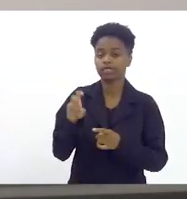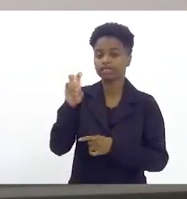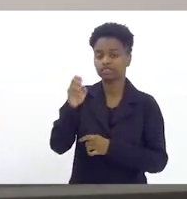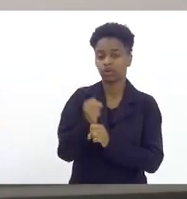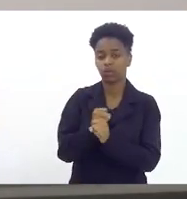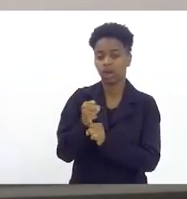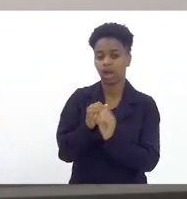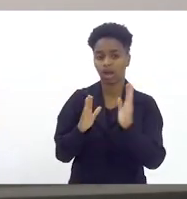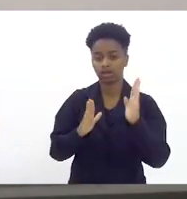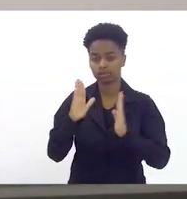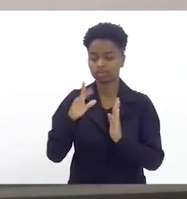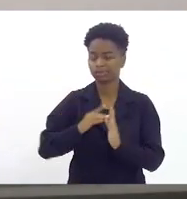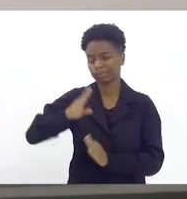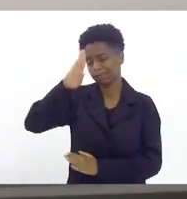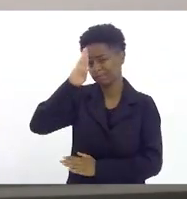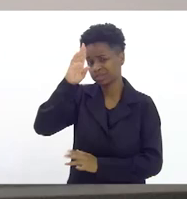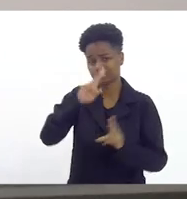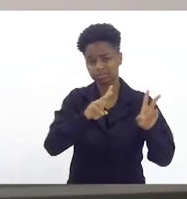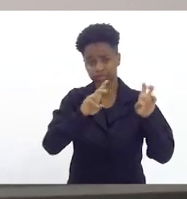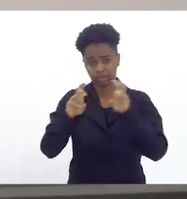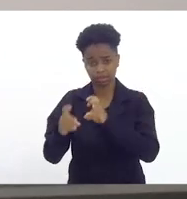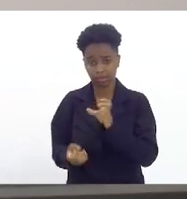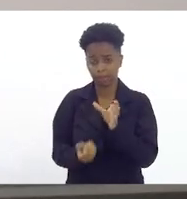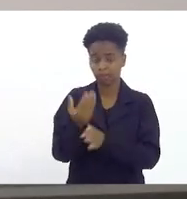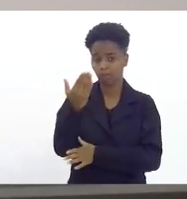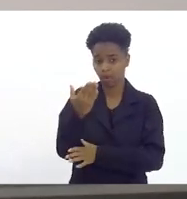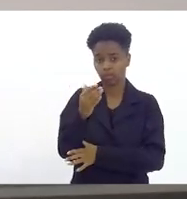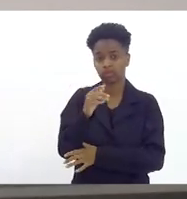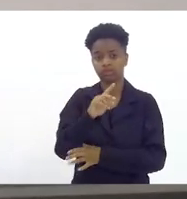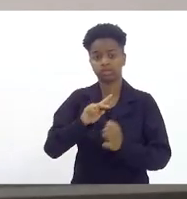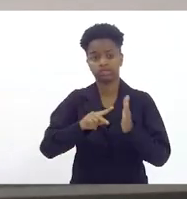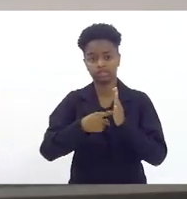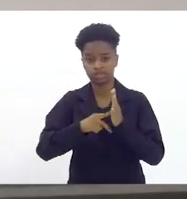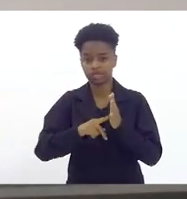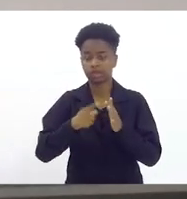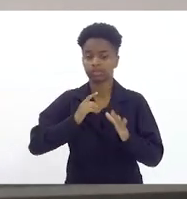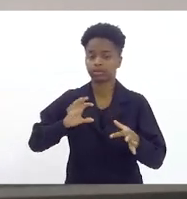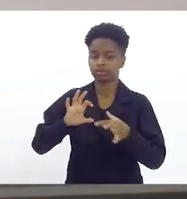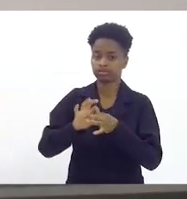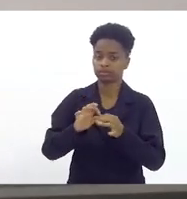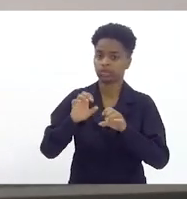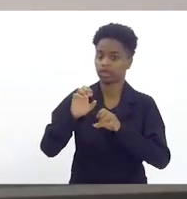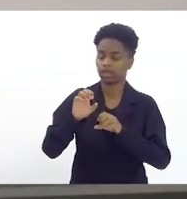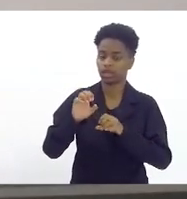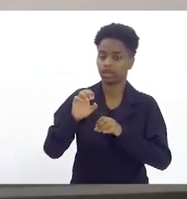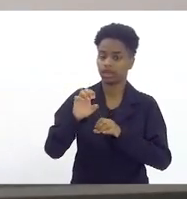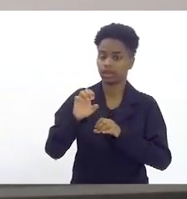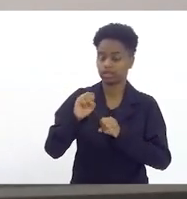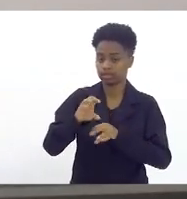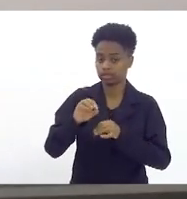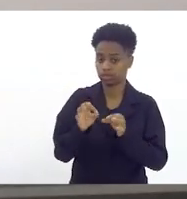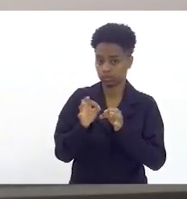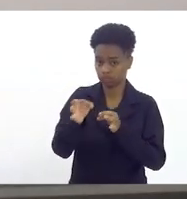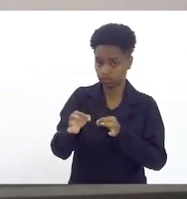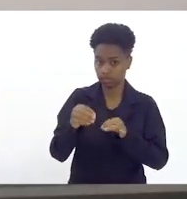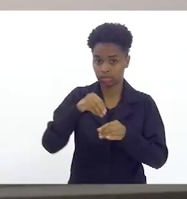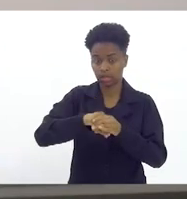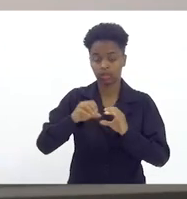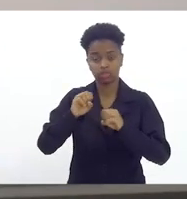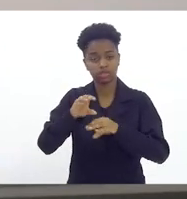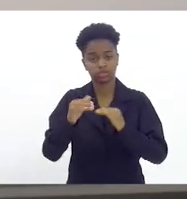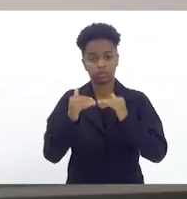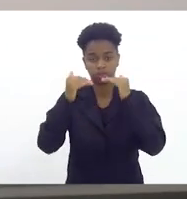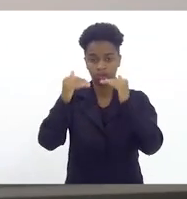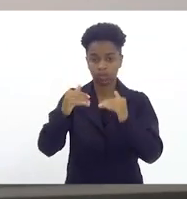as principais questões que aparecem no sindicato estão envolvidas com EAD no ensino superior né o excesso de trabalho